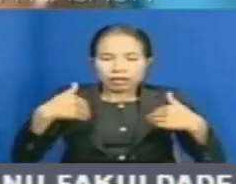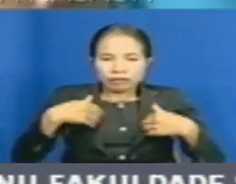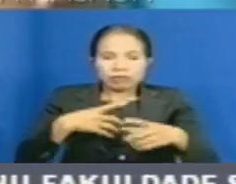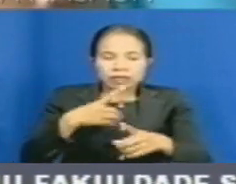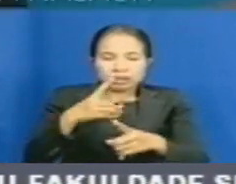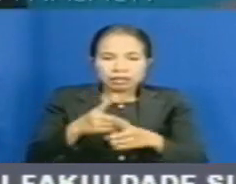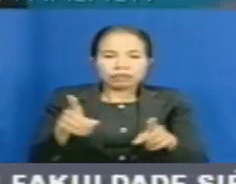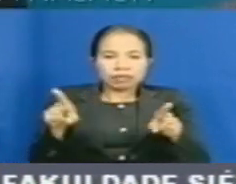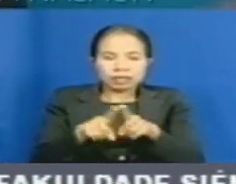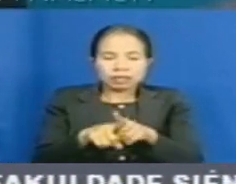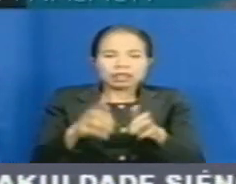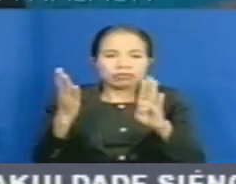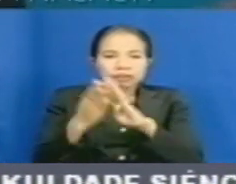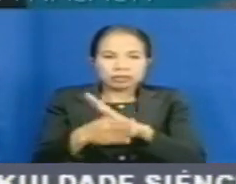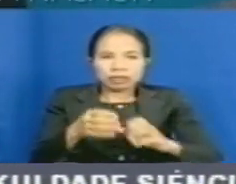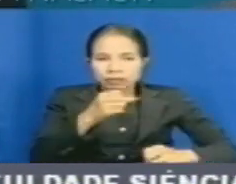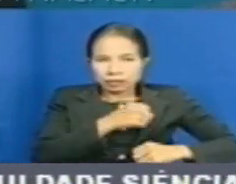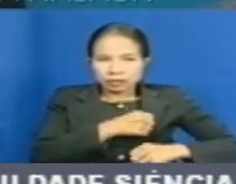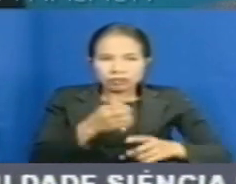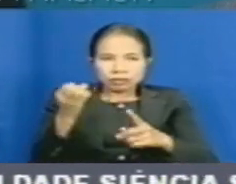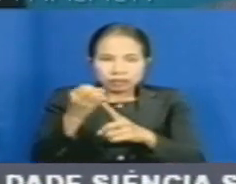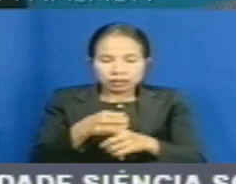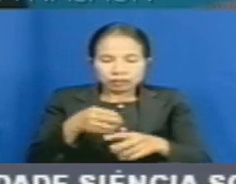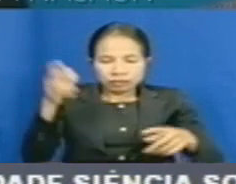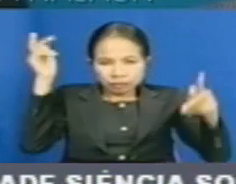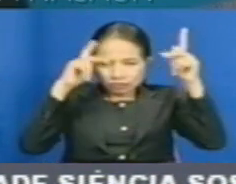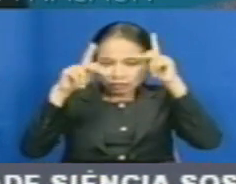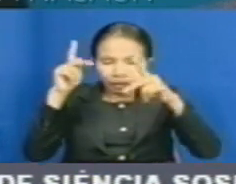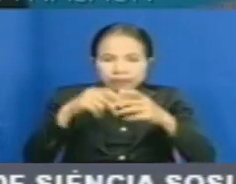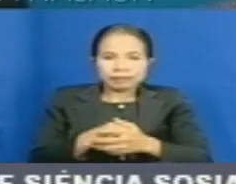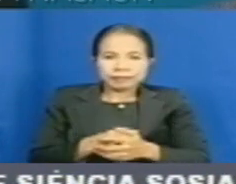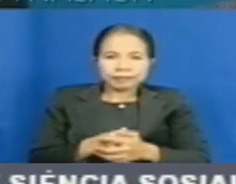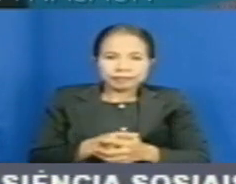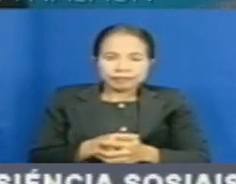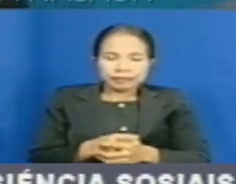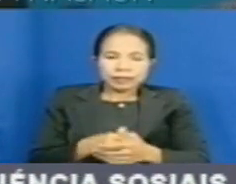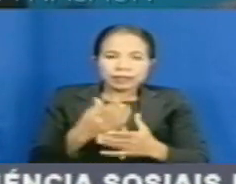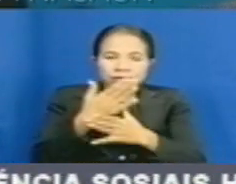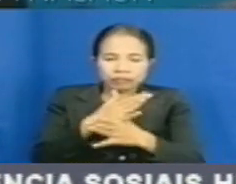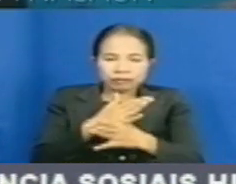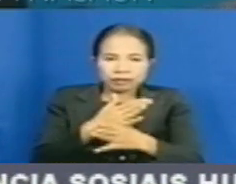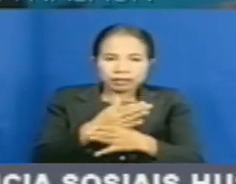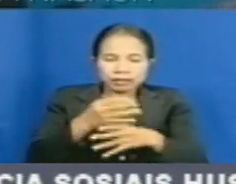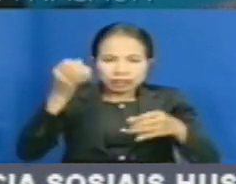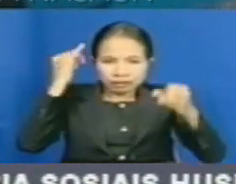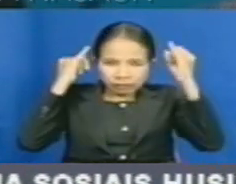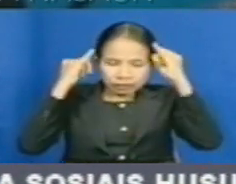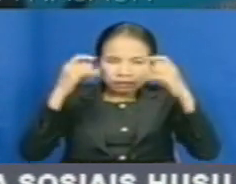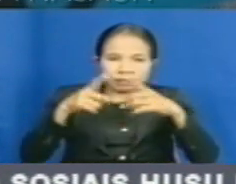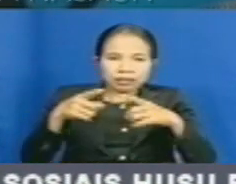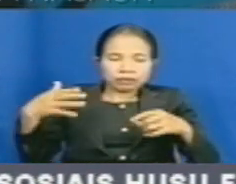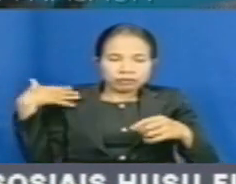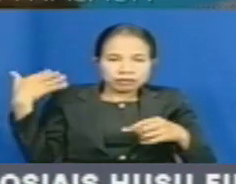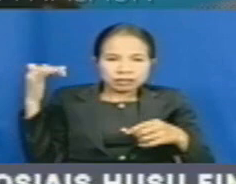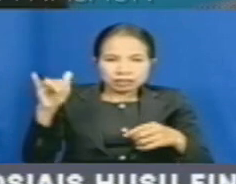atuação militar. Objetivo si, programa nerasi, a sensibilização vai ter os homens que